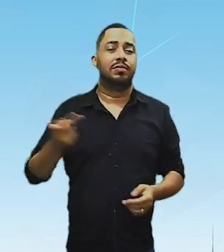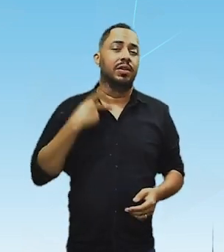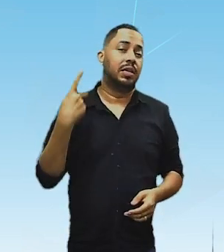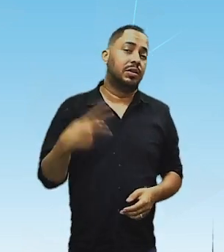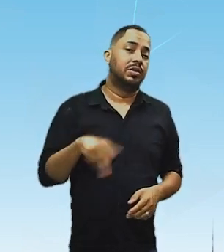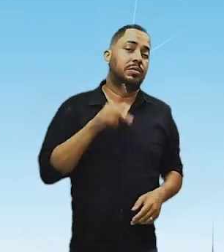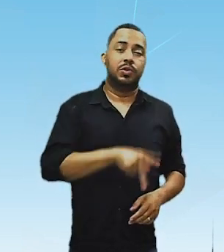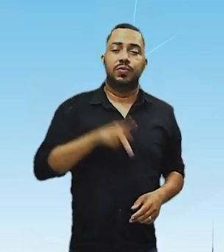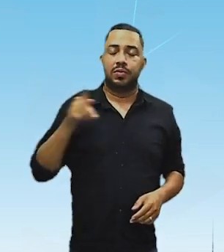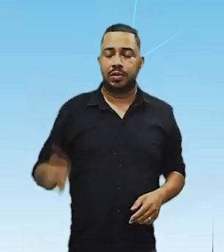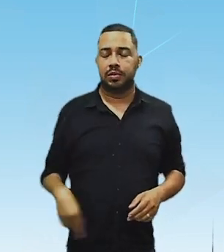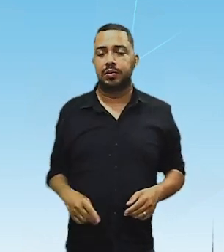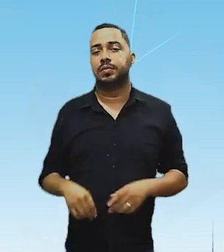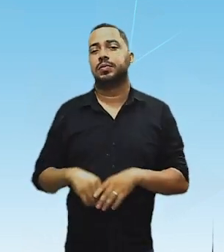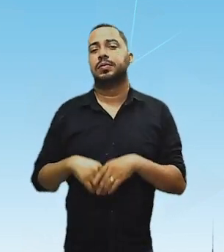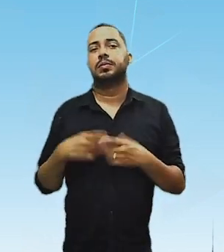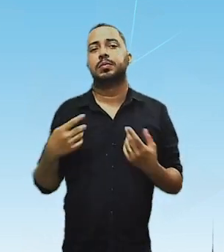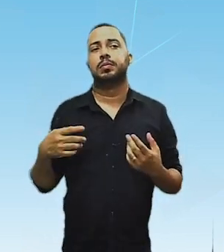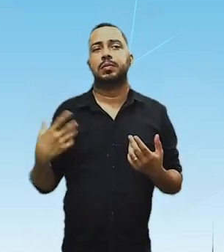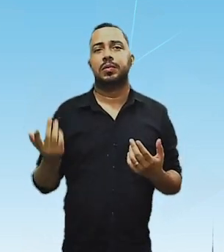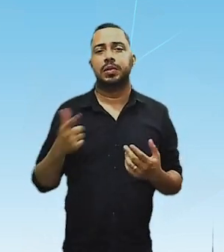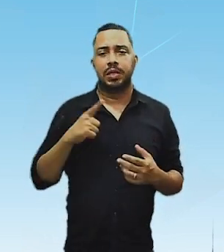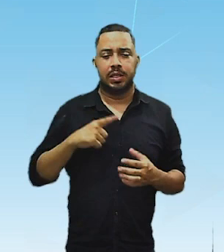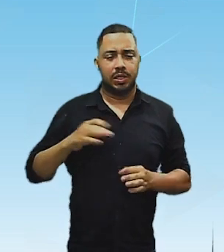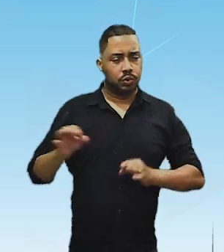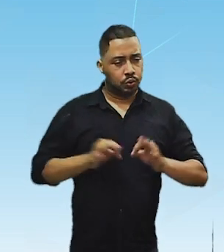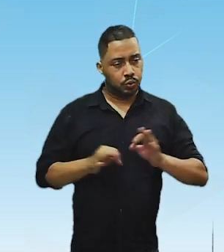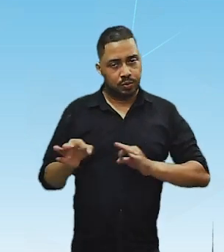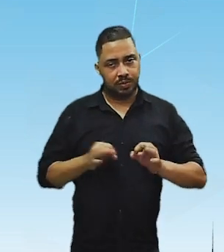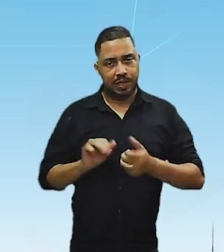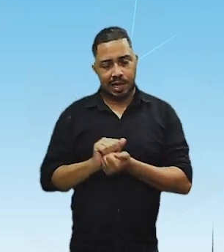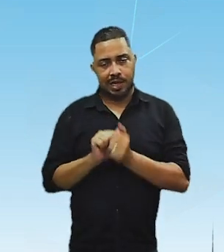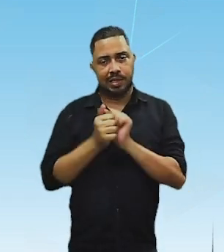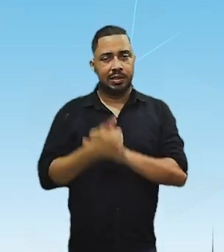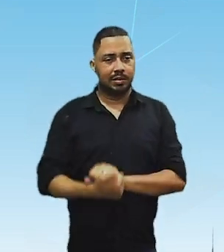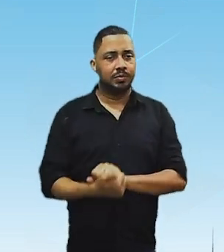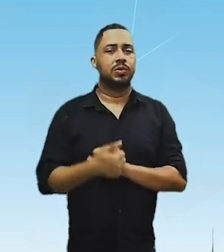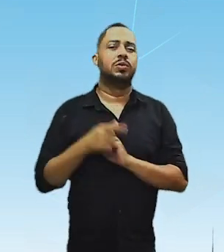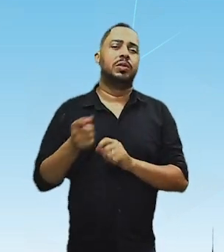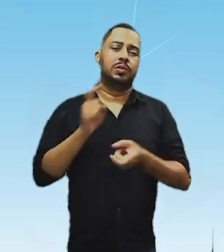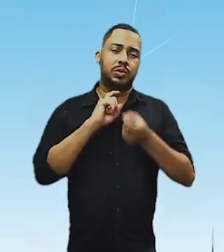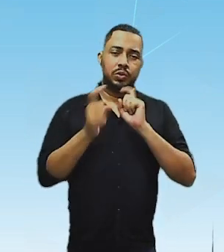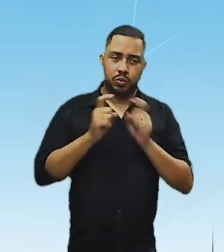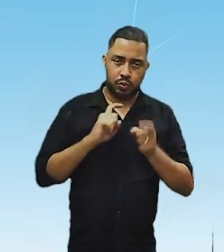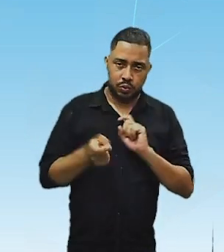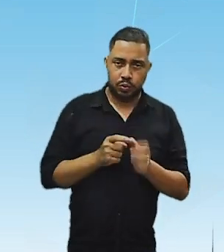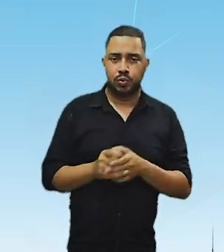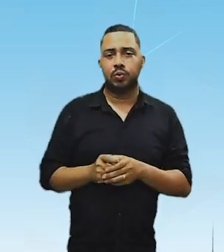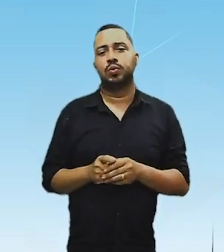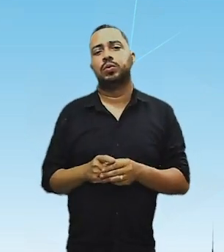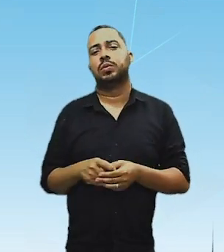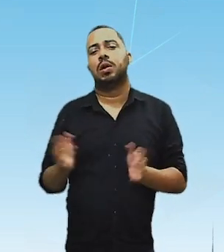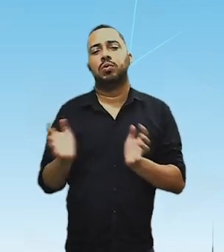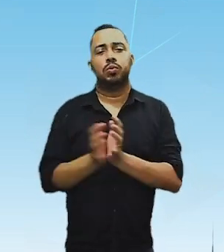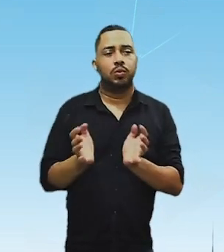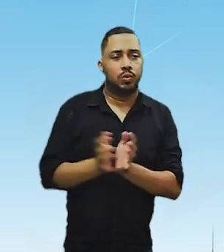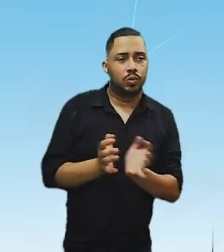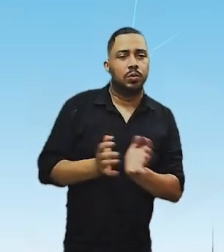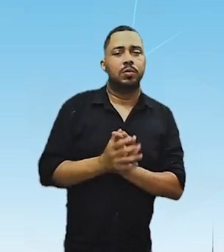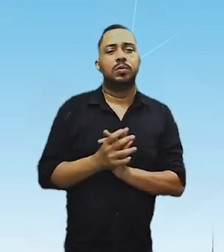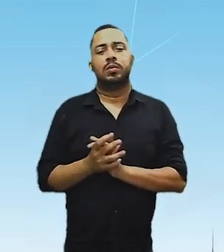professor, certo? Você tem que justamente adaptar o seu discurso à plateia, ao grupo,